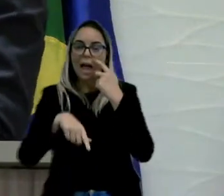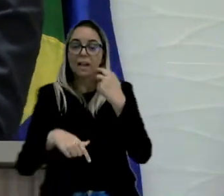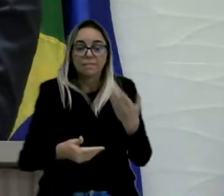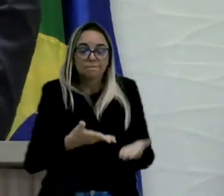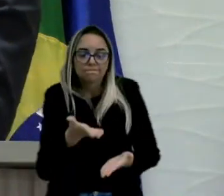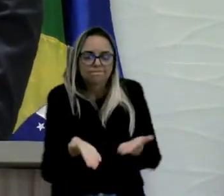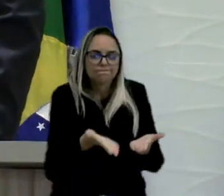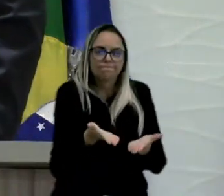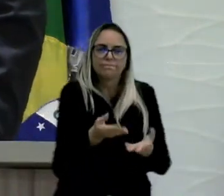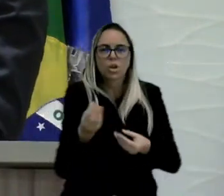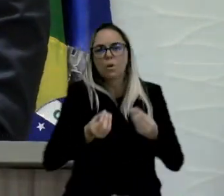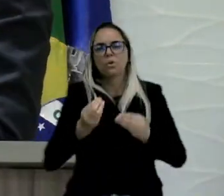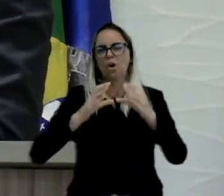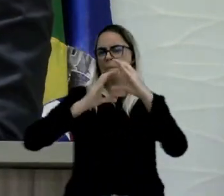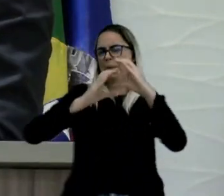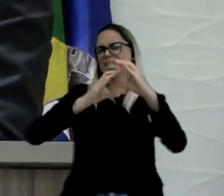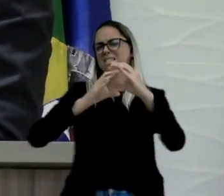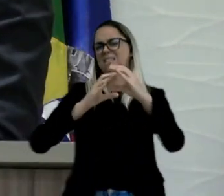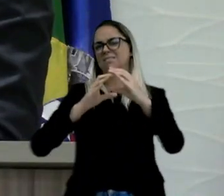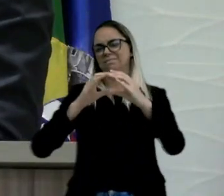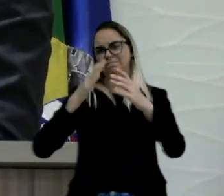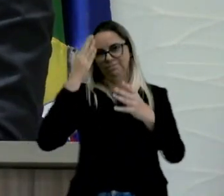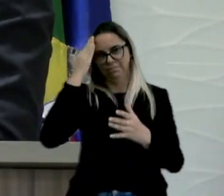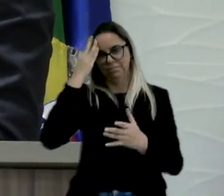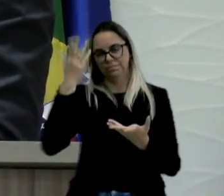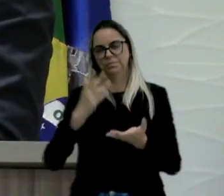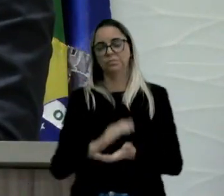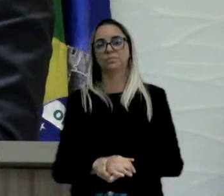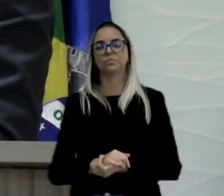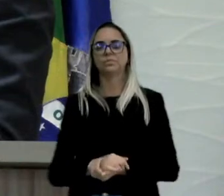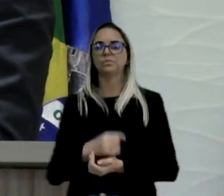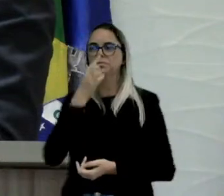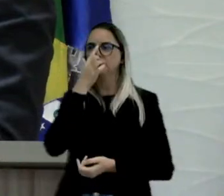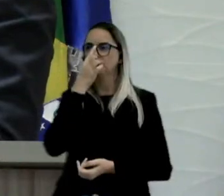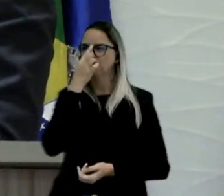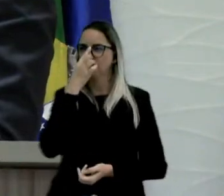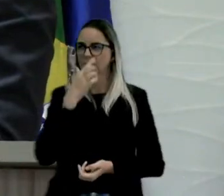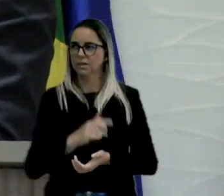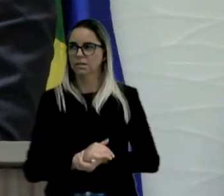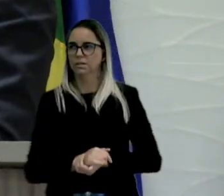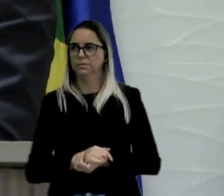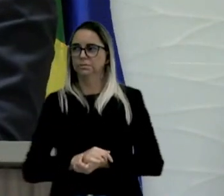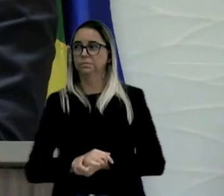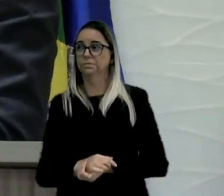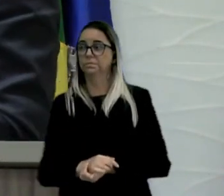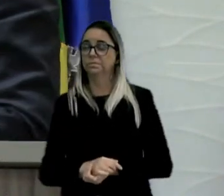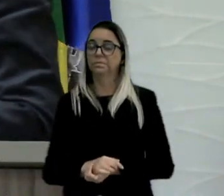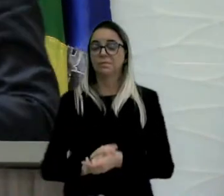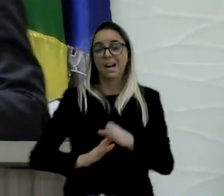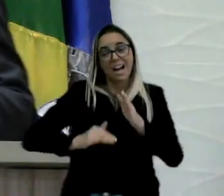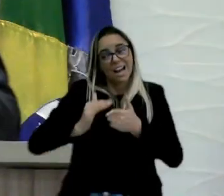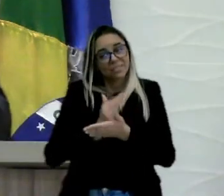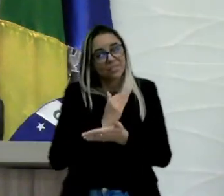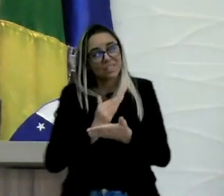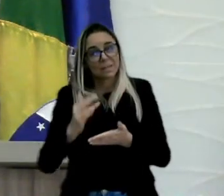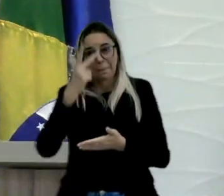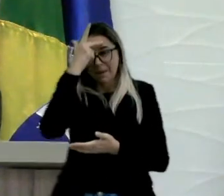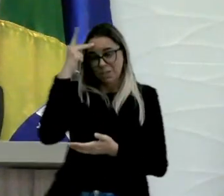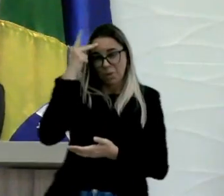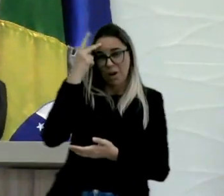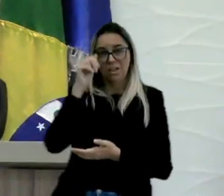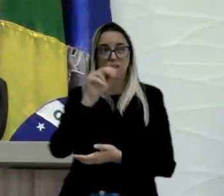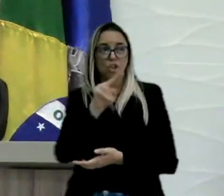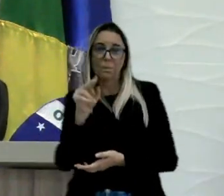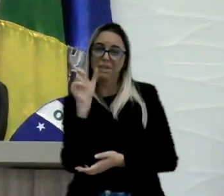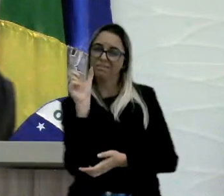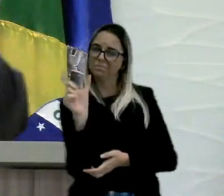pela Compesa senhoras e senhores entendeu Às vezes as pessoas pensam que o nome